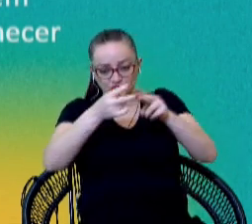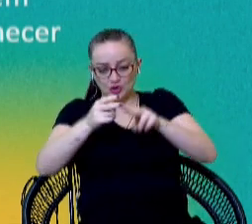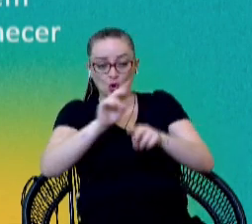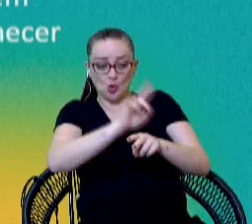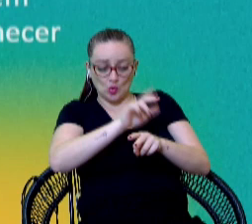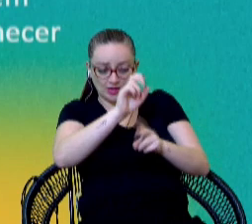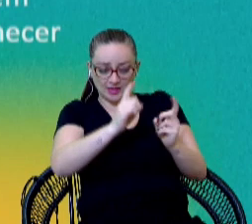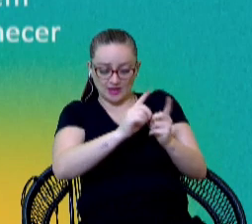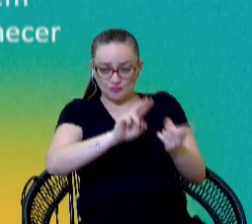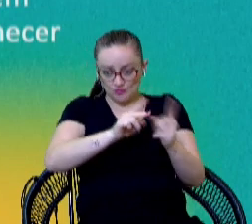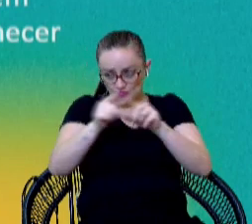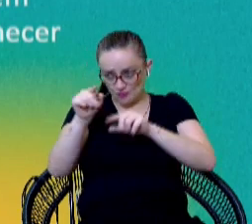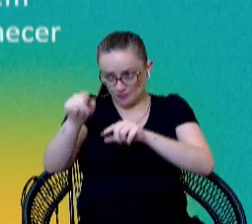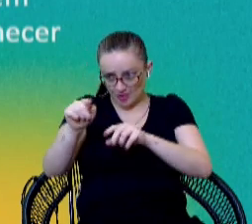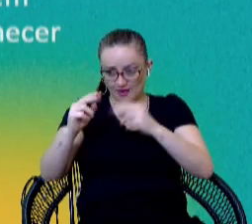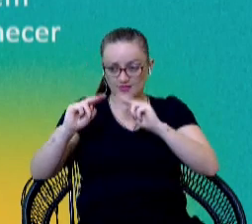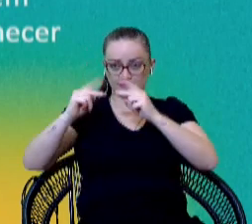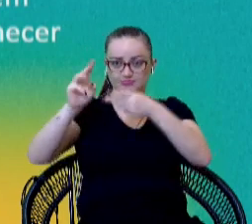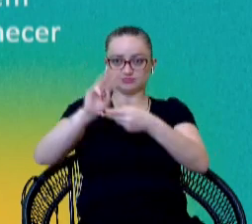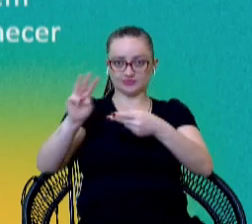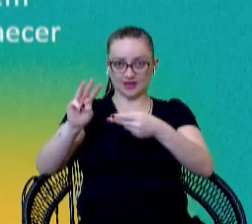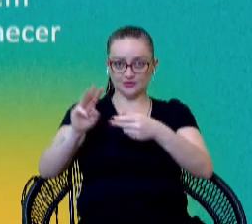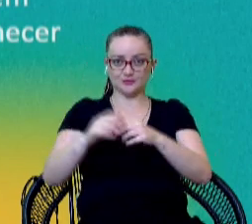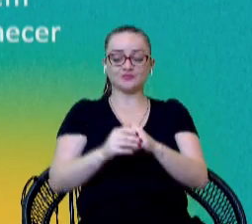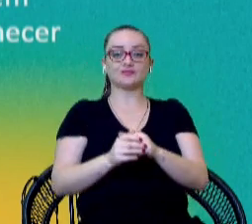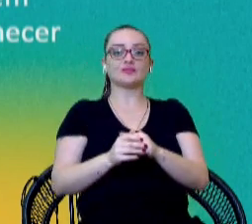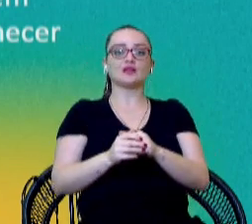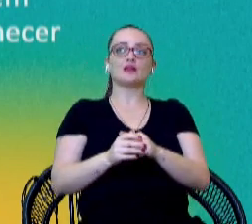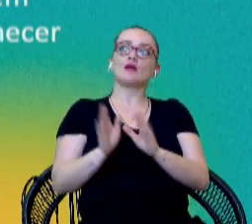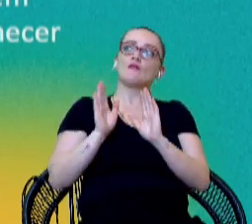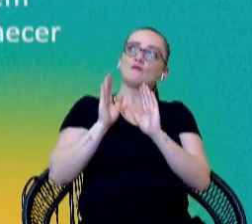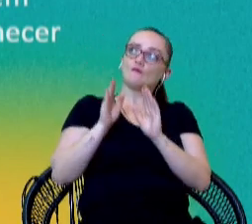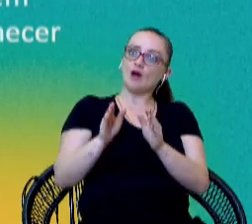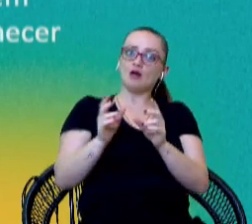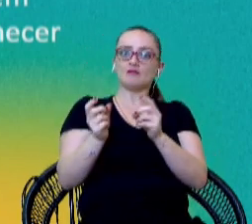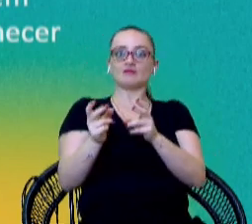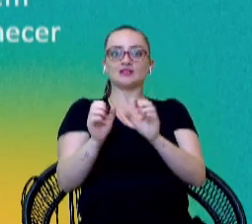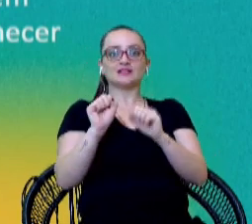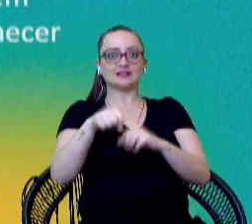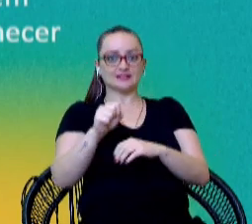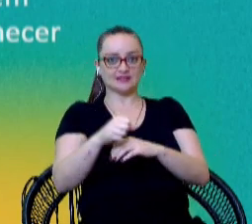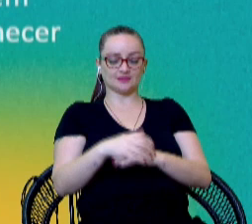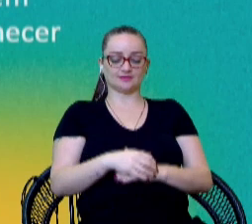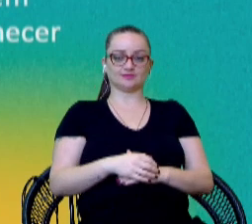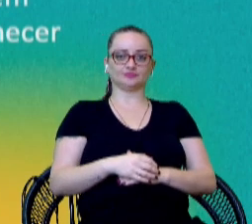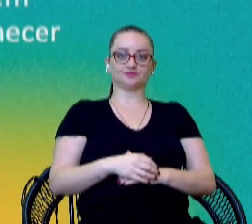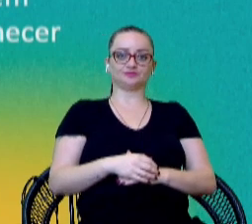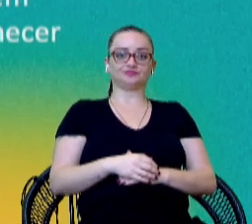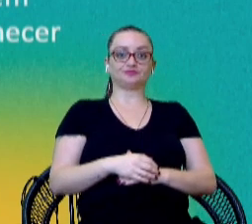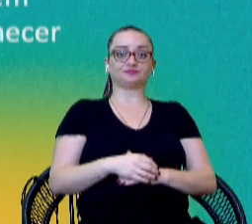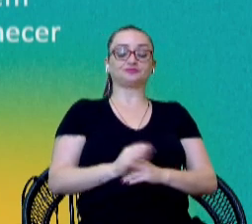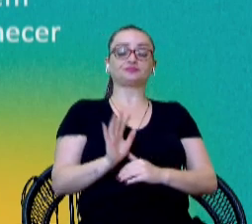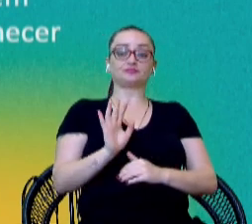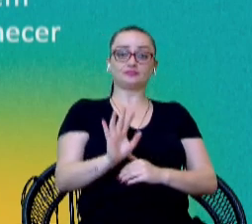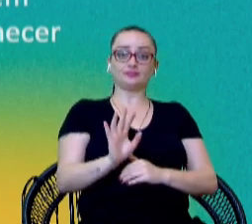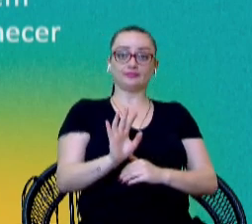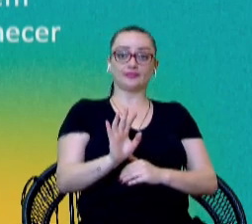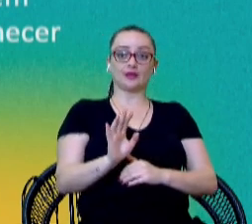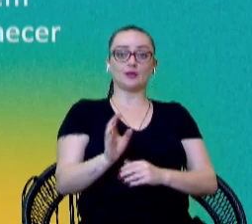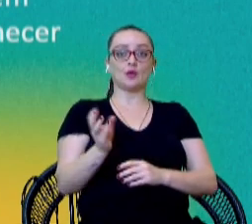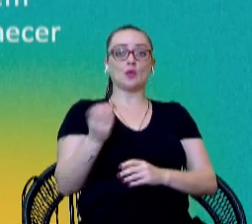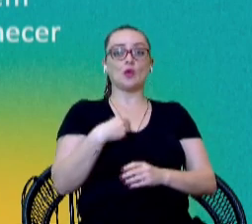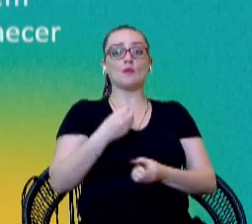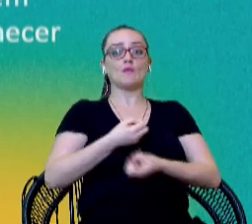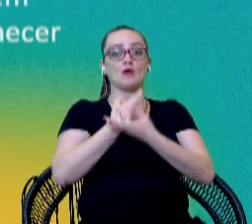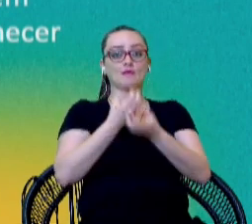direcionada. A outra está voltada para conversão? Está voltada para conversão, está voltada para venda, sim, essa do nosso lado direito. Mas ela, pela quantidade de informações que